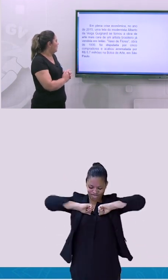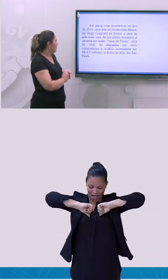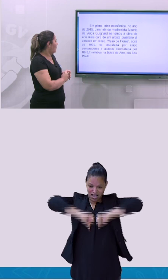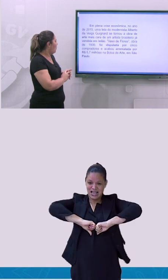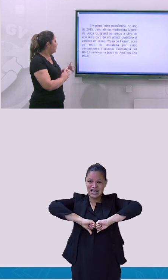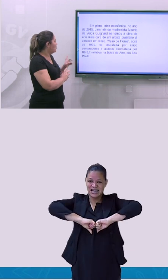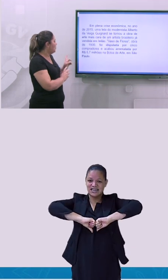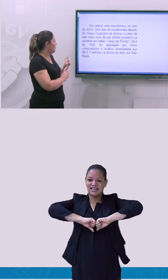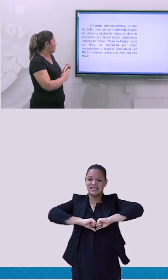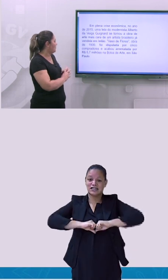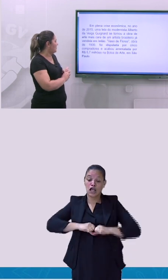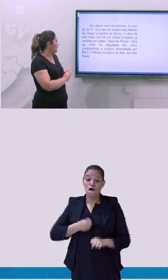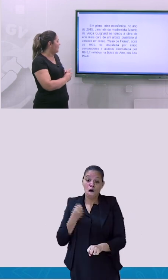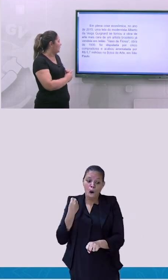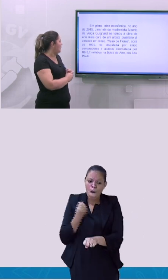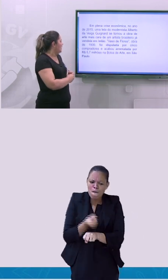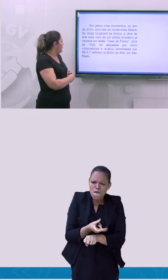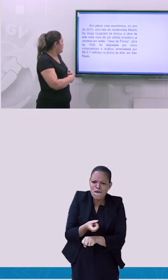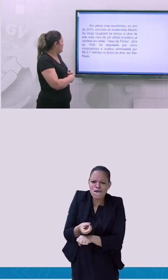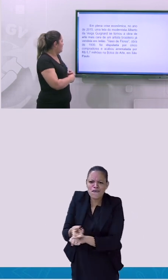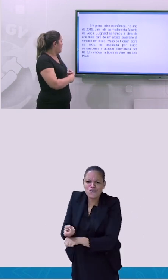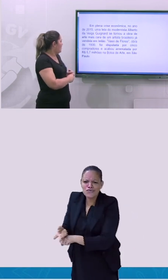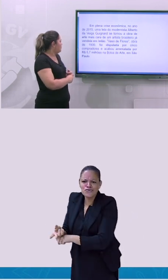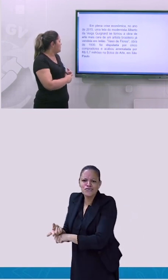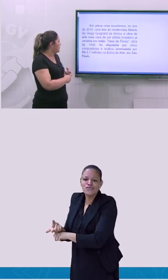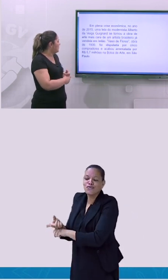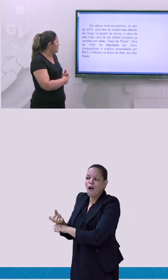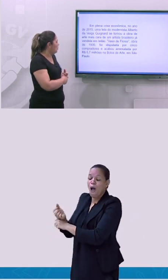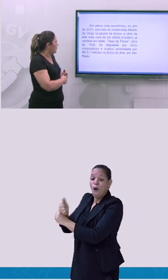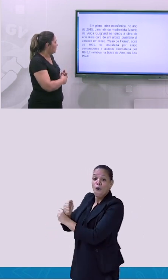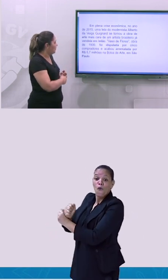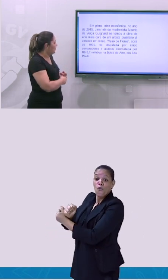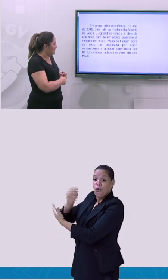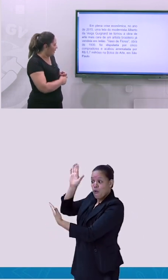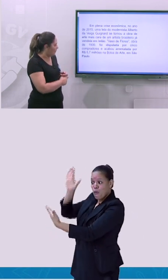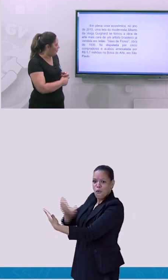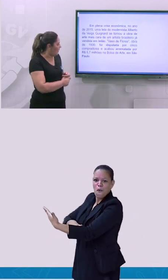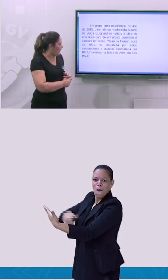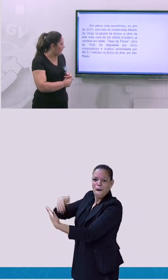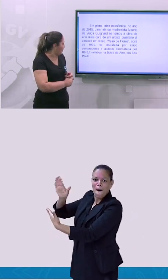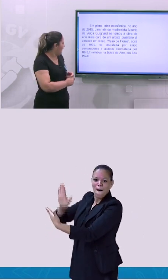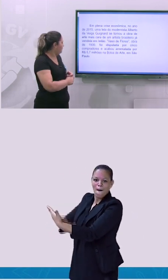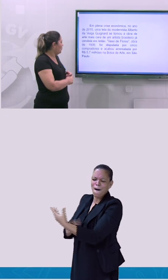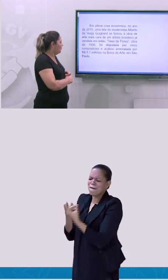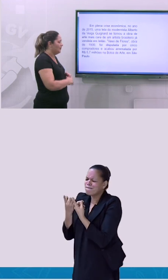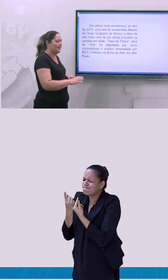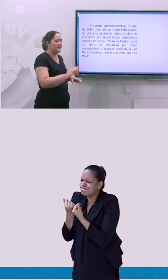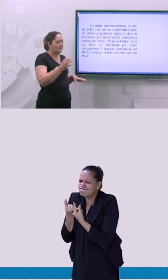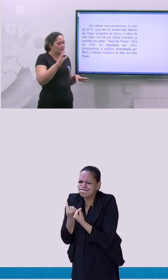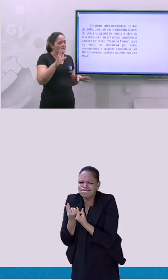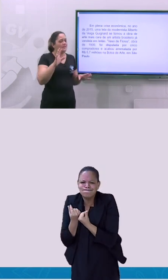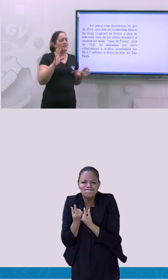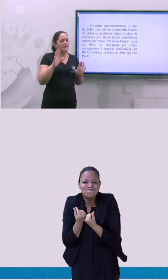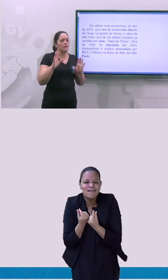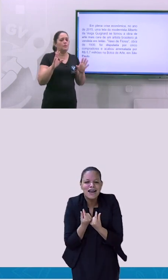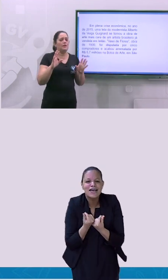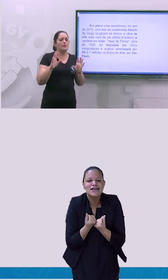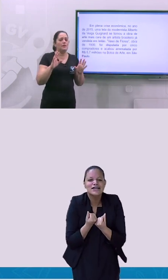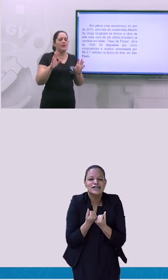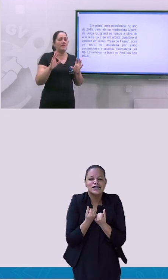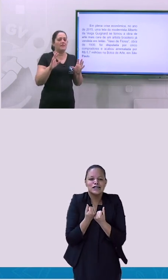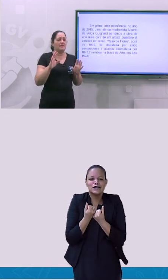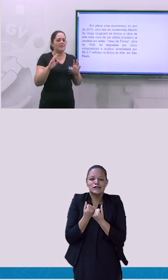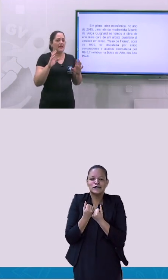Flores, uma obra de 1930. Foi disputado por 5 compradores e acabou arrematada por